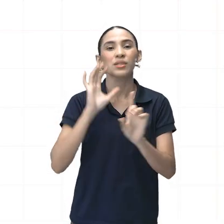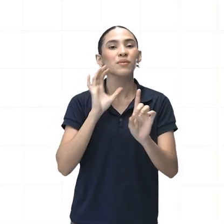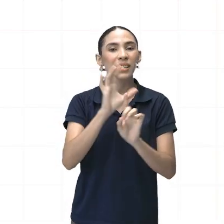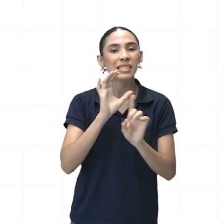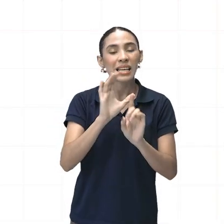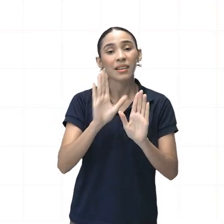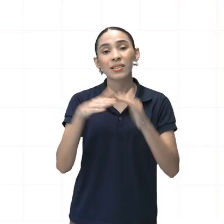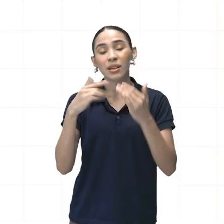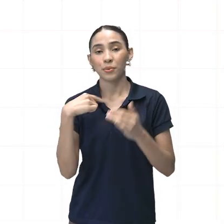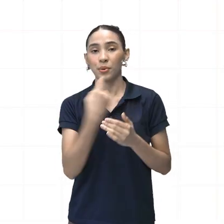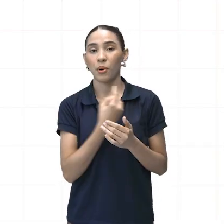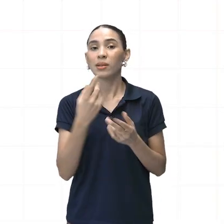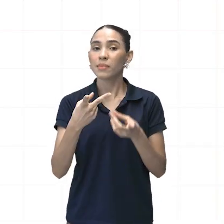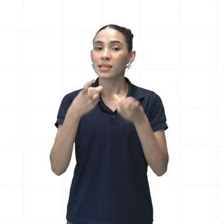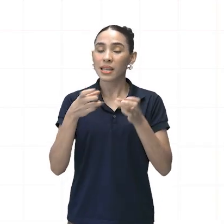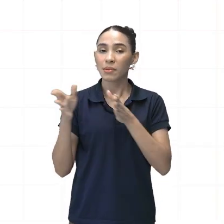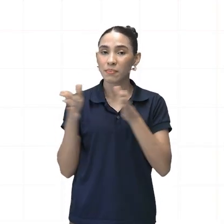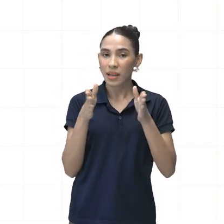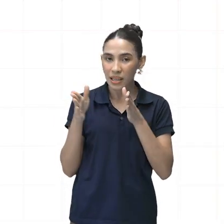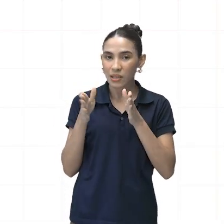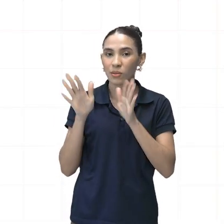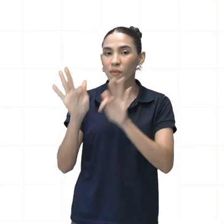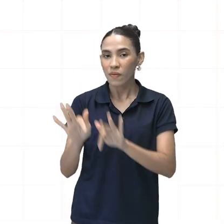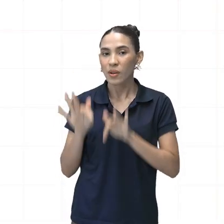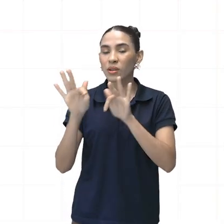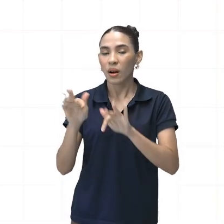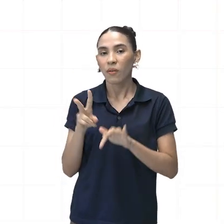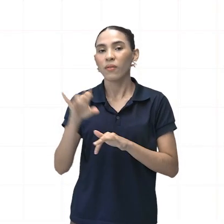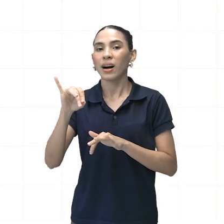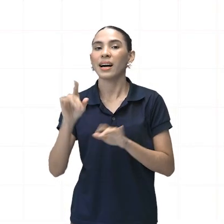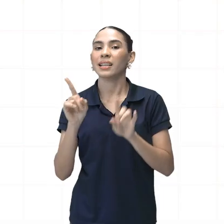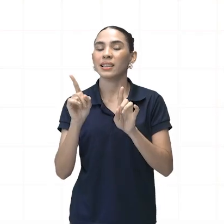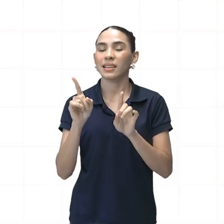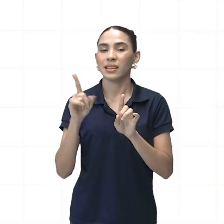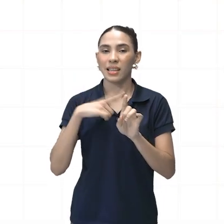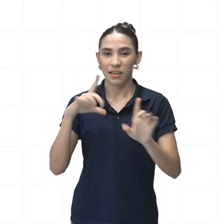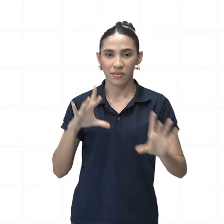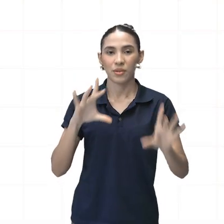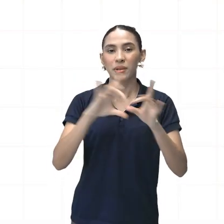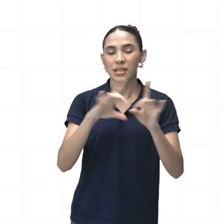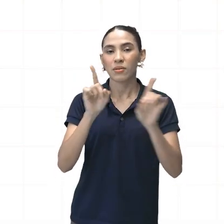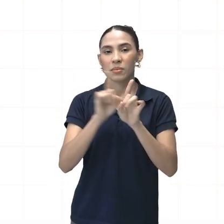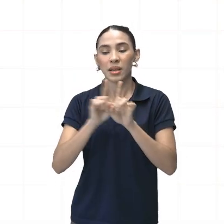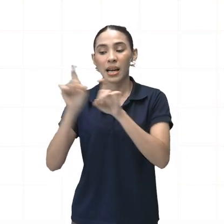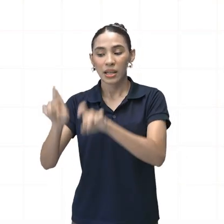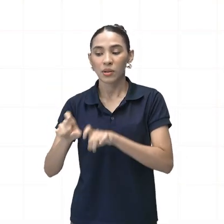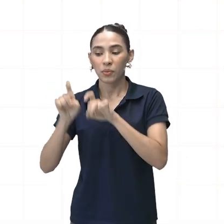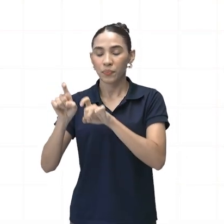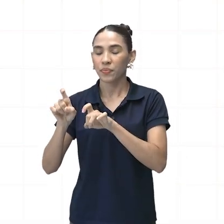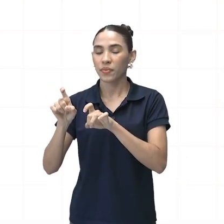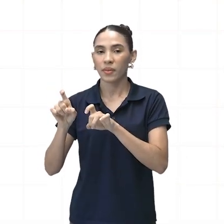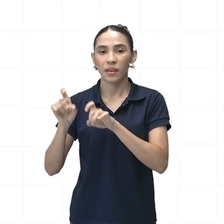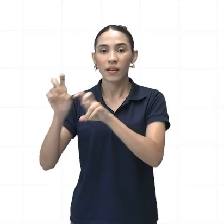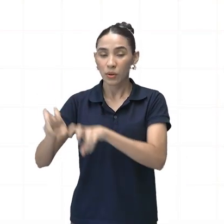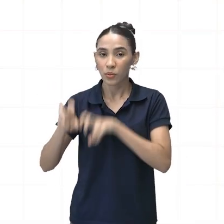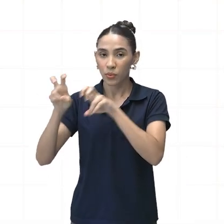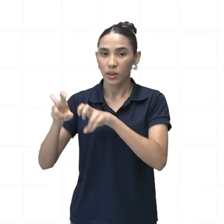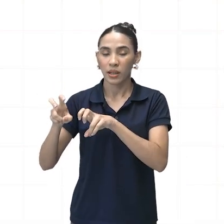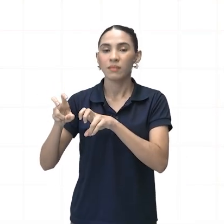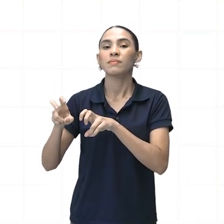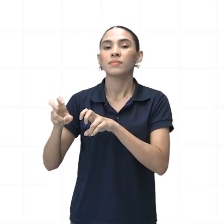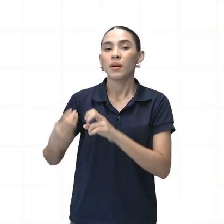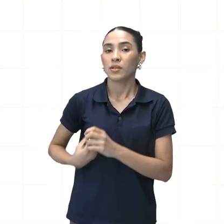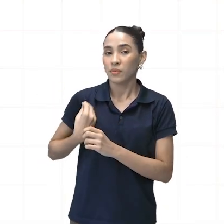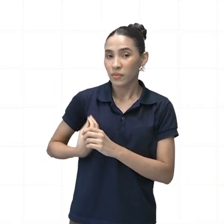Predominante. Então, a gente observa que nesse período, né, vai estar vinculado a essa agricultura de subsistência com o